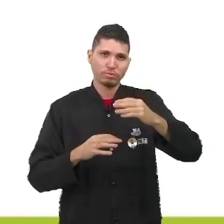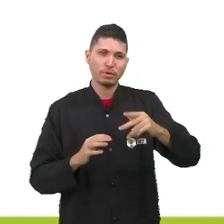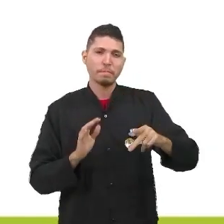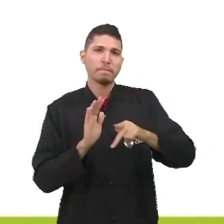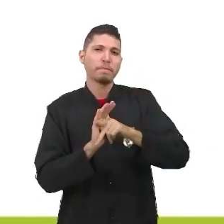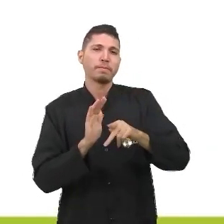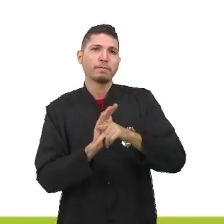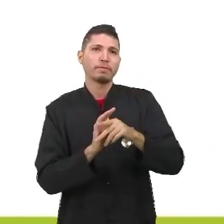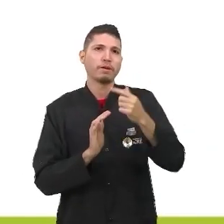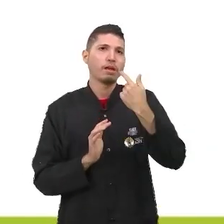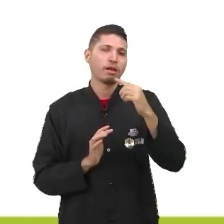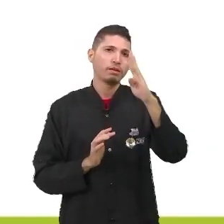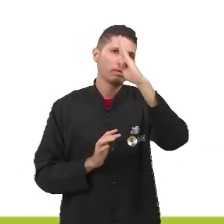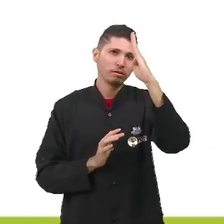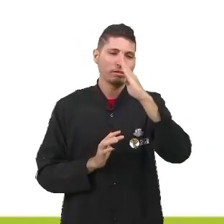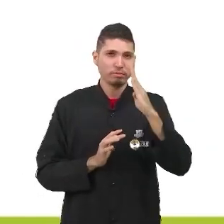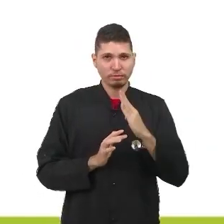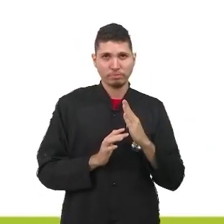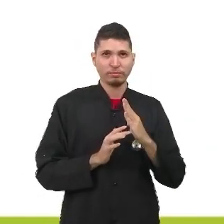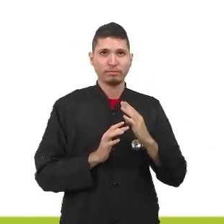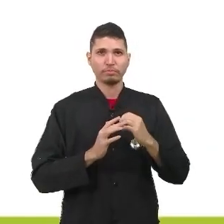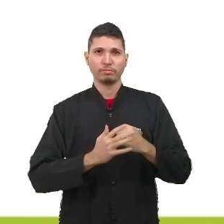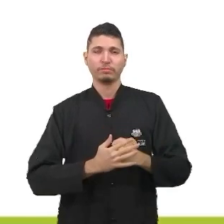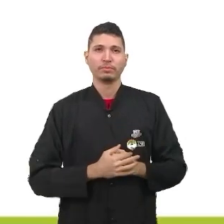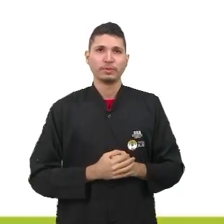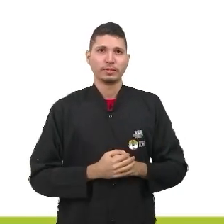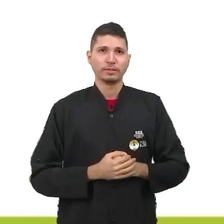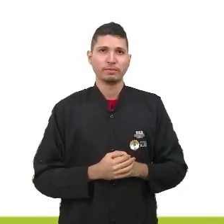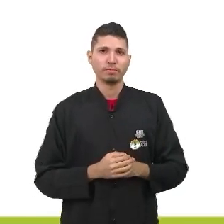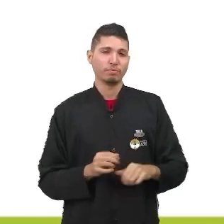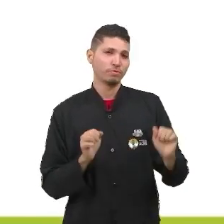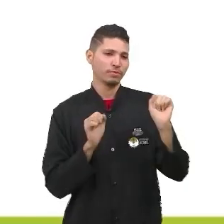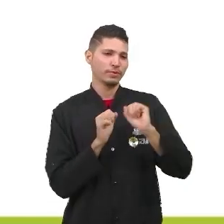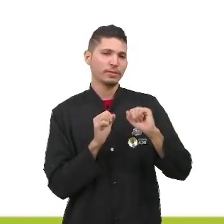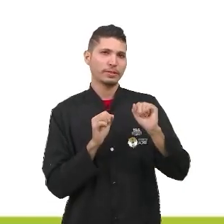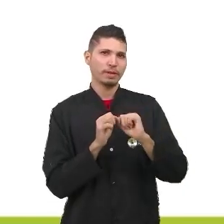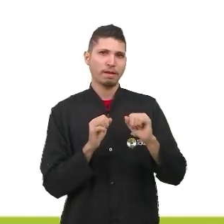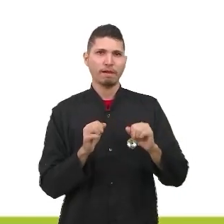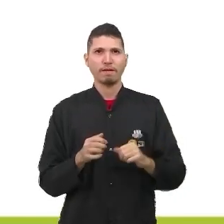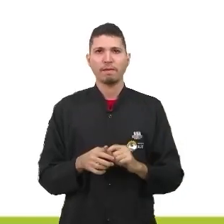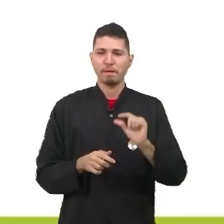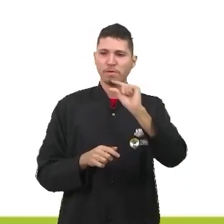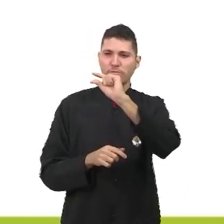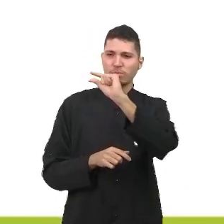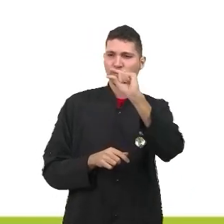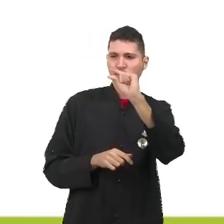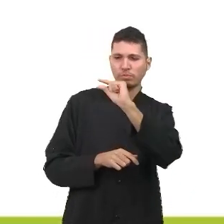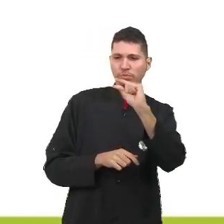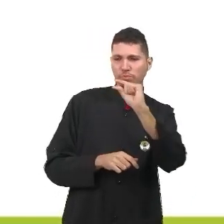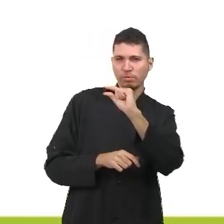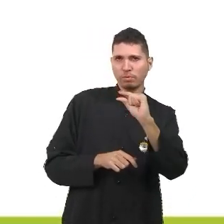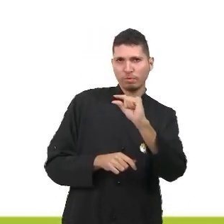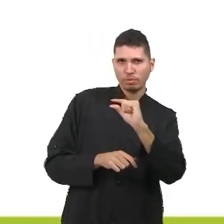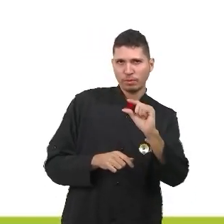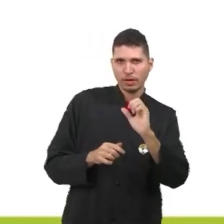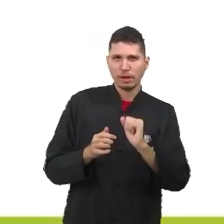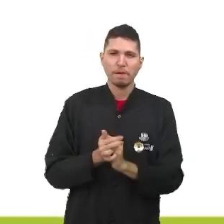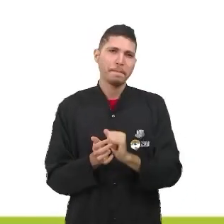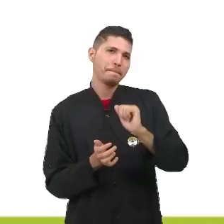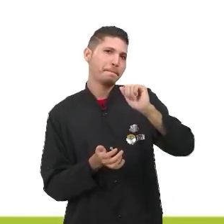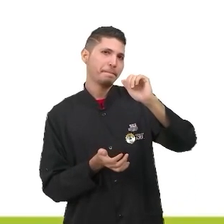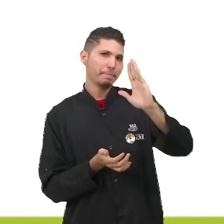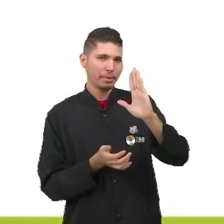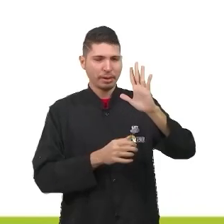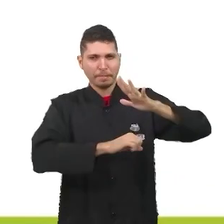seja, métrica, não, vamos fazer versos livres, né? Vamos escrever de uma forma mais